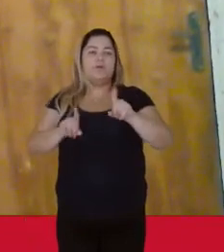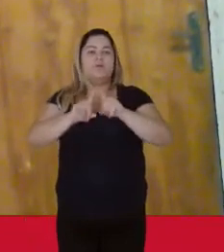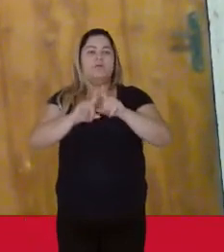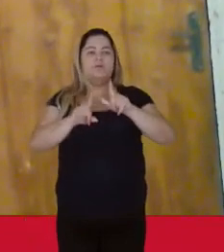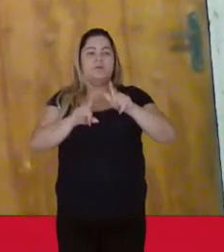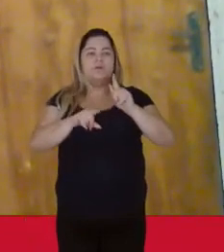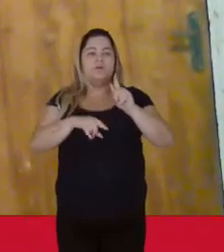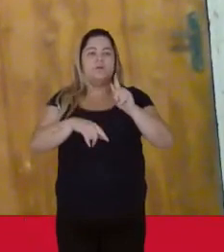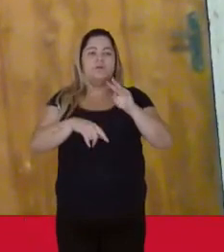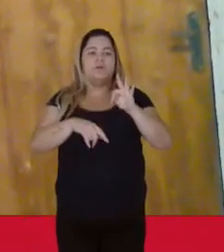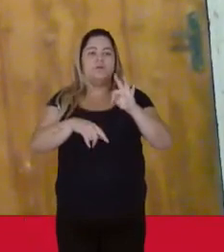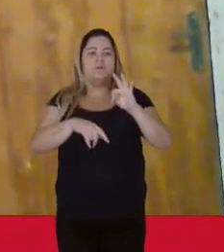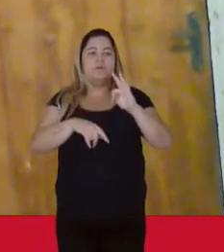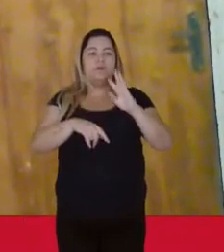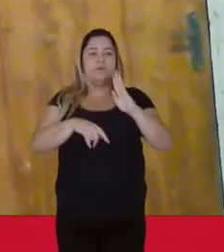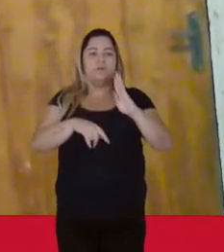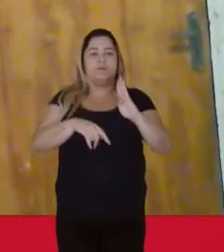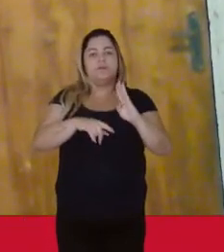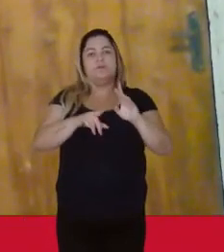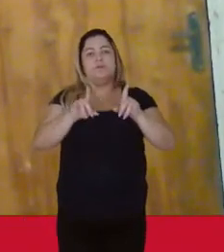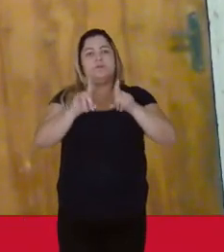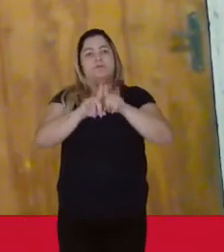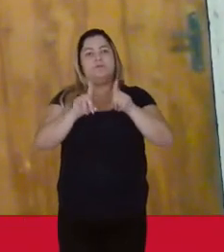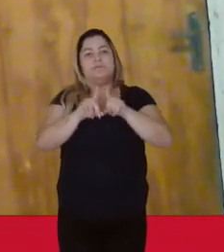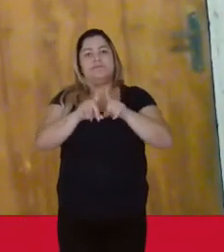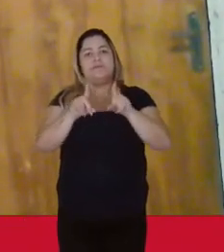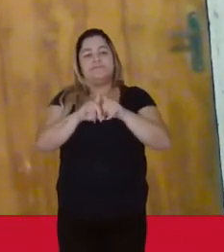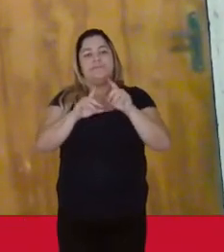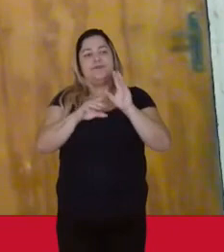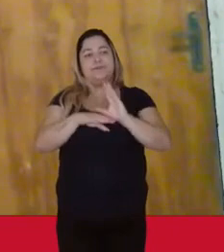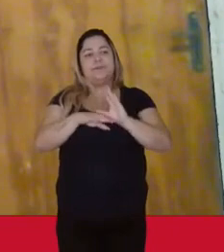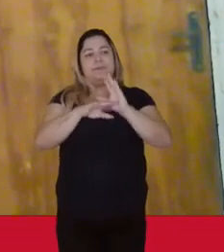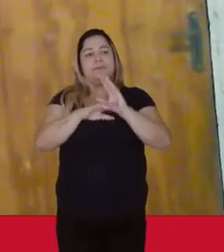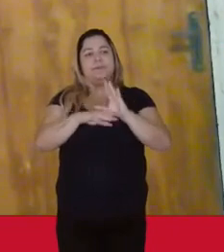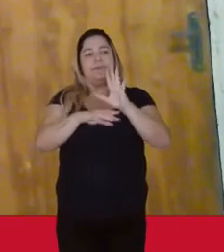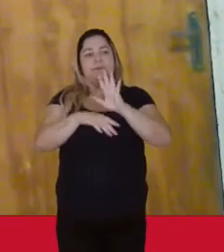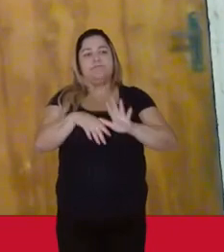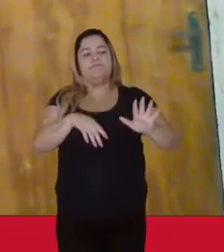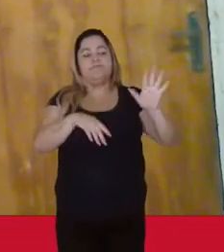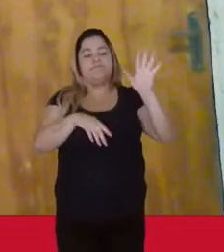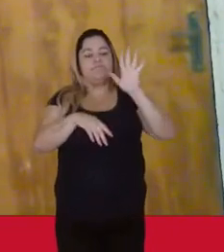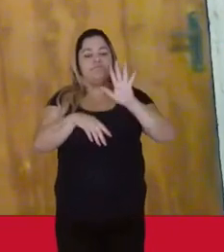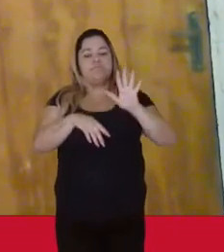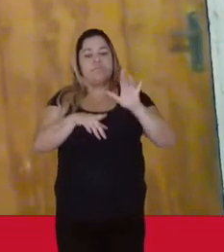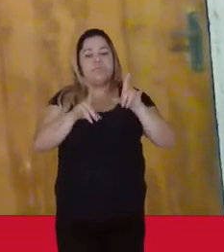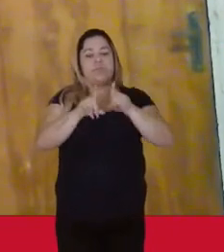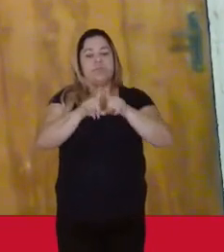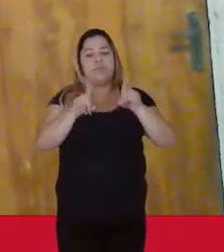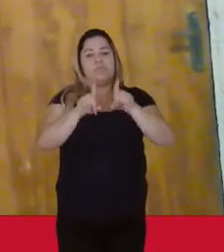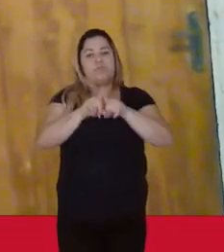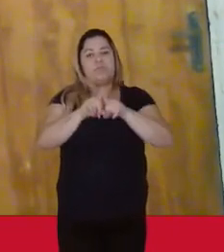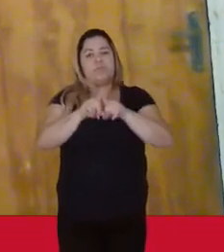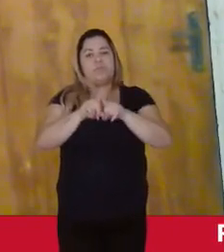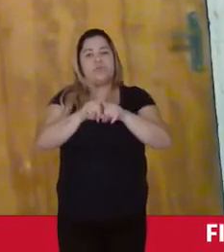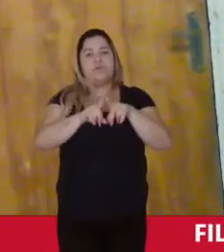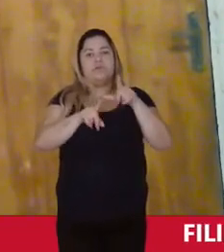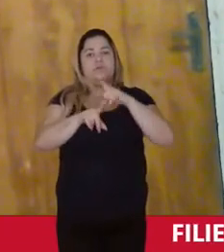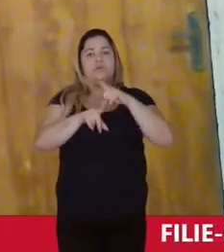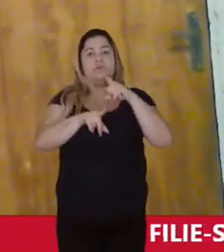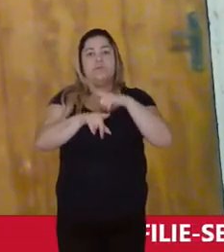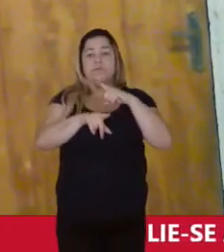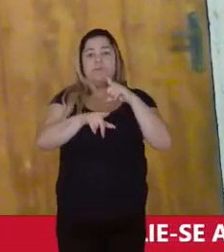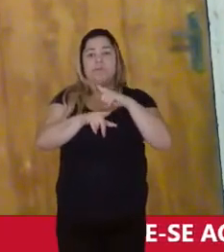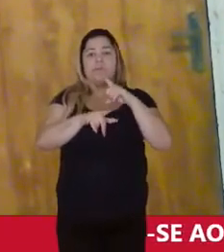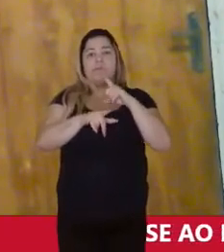LGBT, formado pelo Conselho Nacional, formado aí pela Coordenadoria Nacional que nós tínhamos